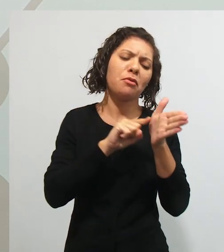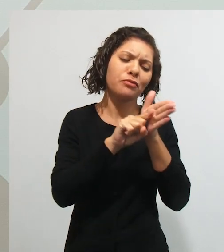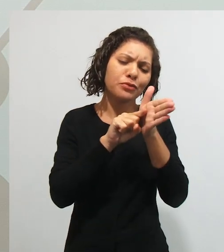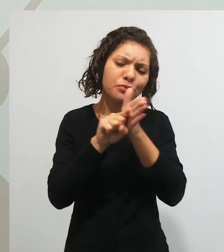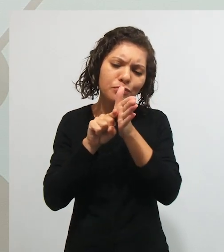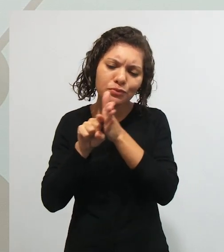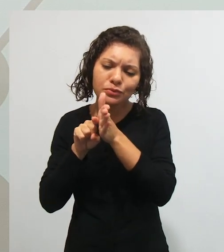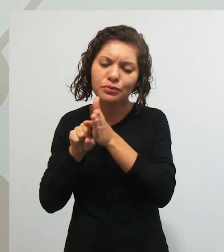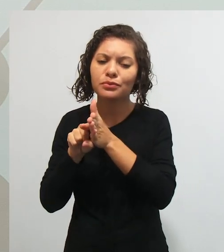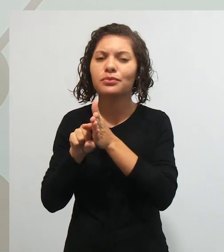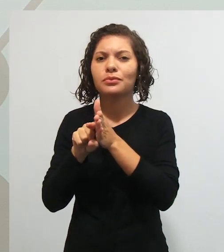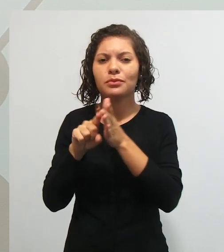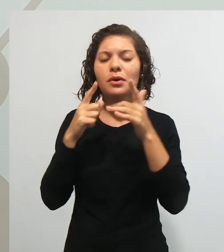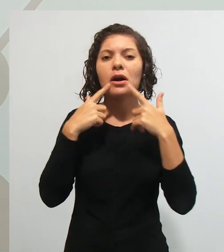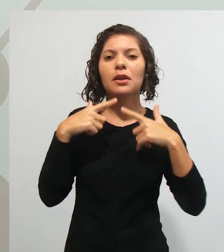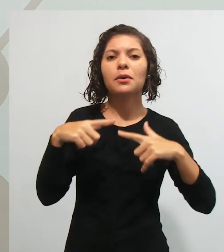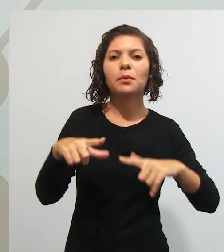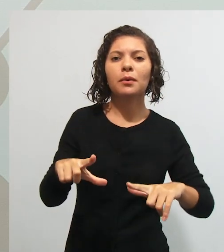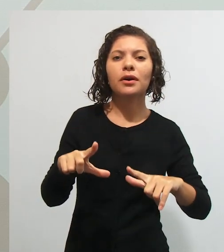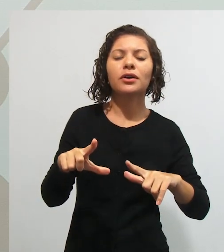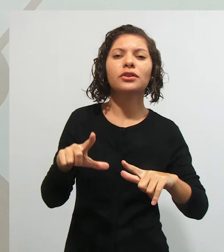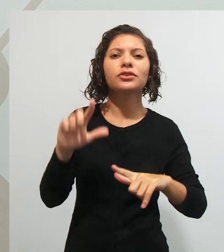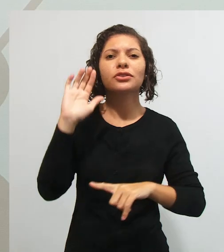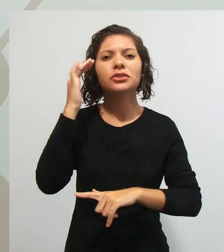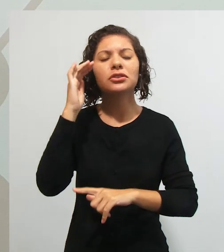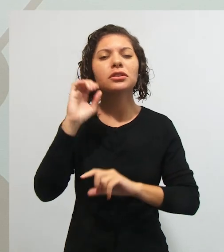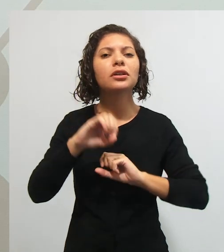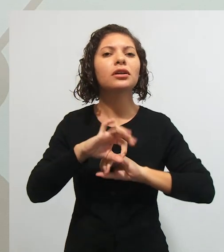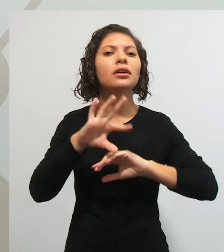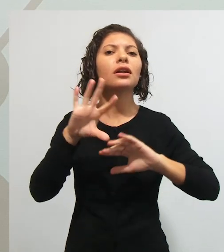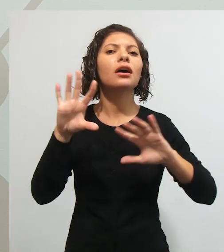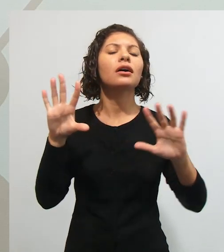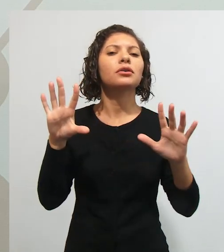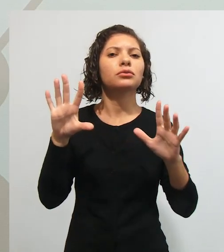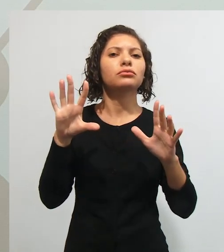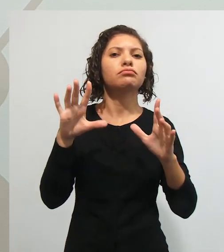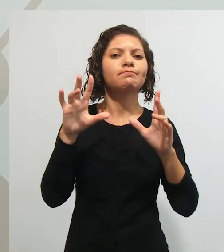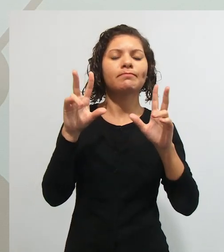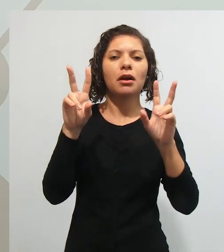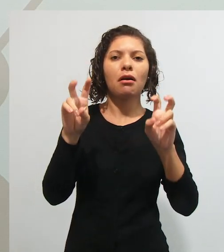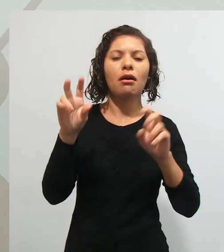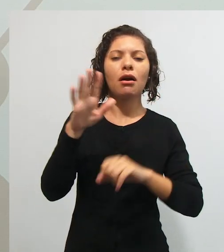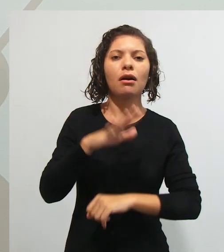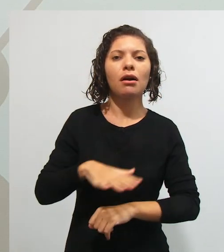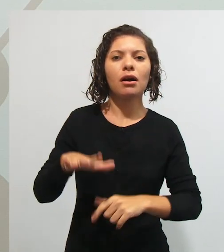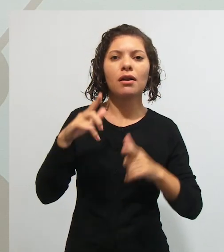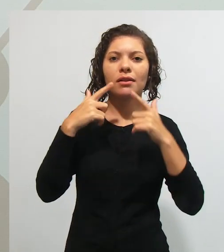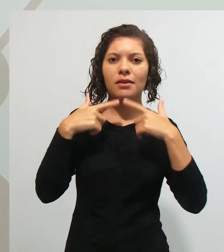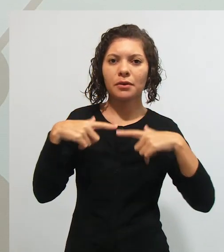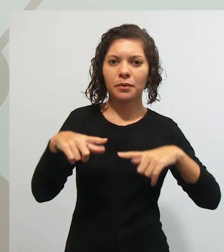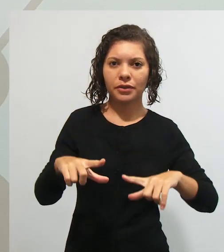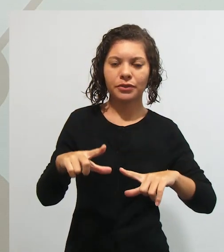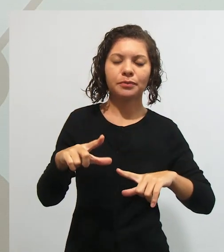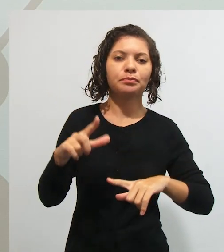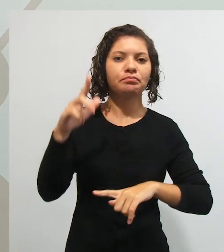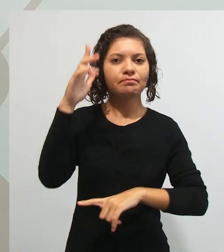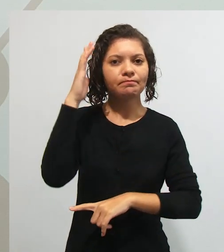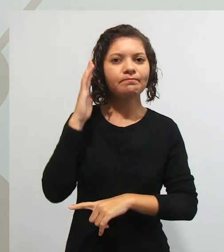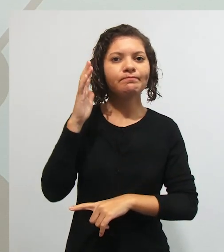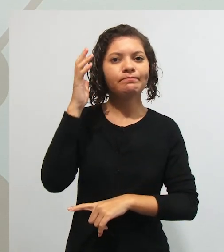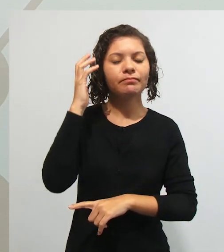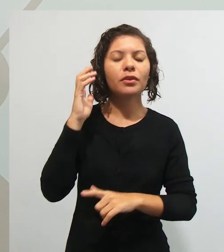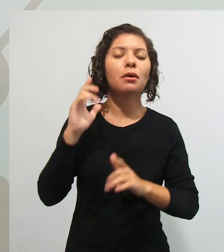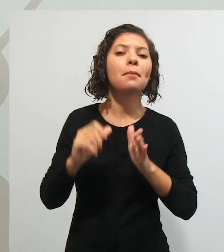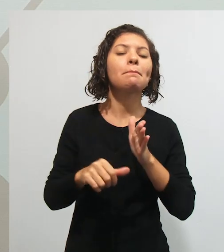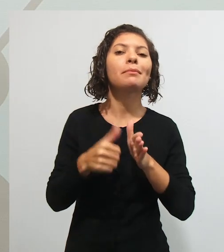linguagem, procurem compreender a sua dinâmica, a sua dimensão, né? Eu costumo dizer que o discurso chega primeiro,